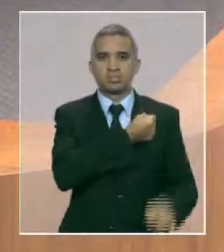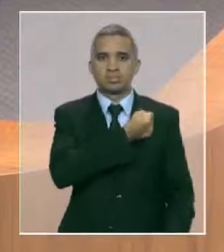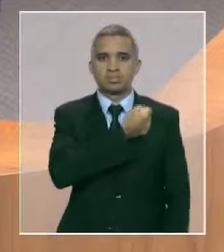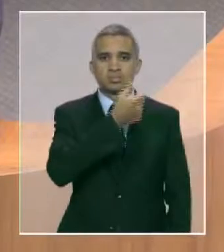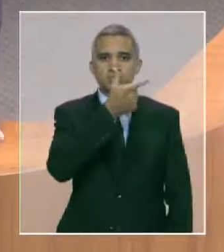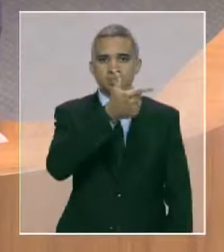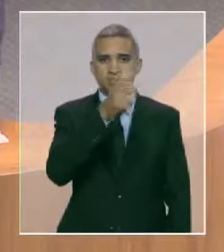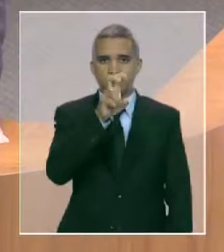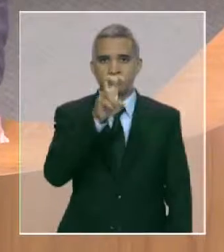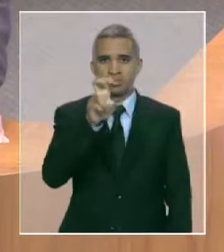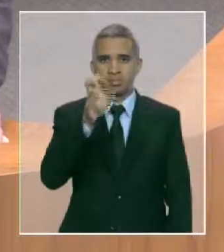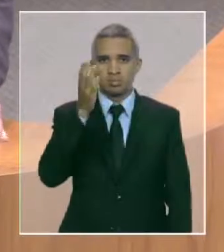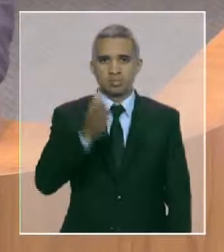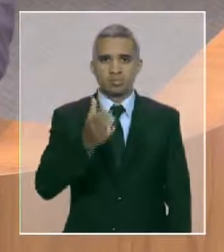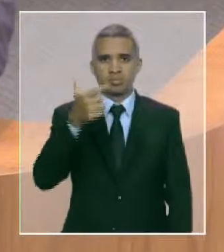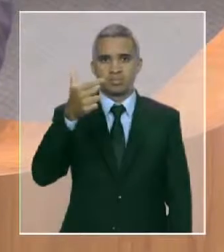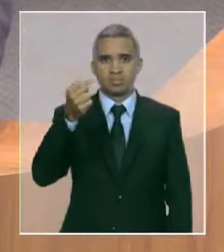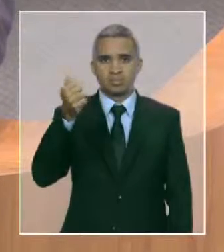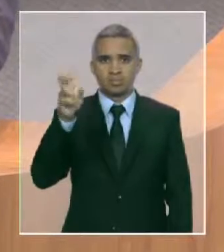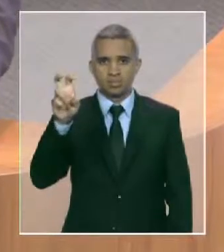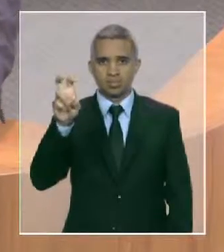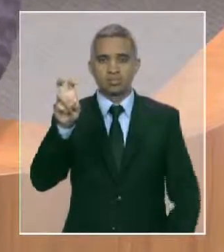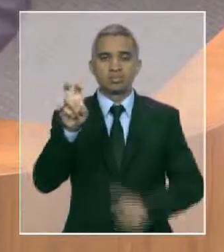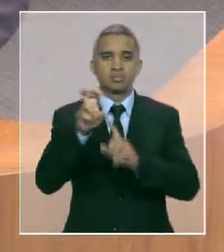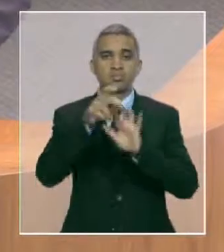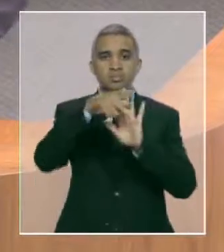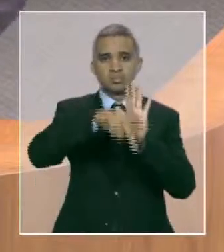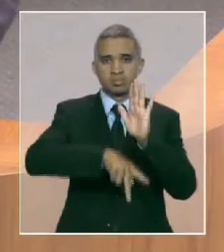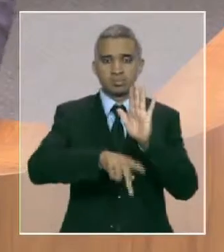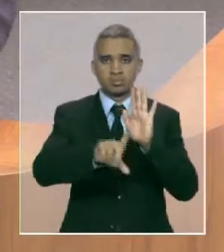255/2015, que é o projeto de lei que